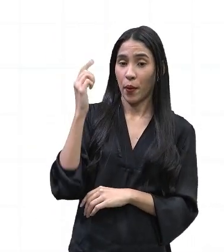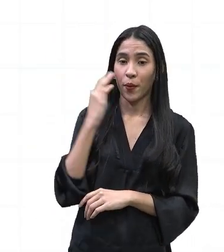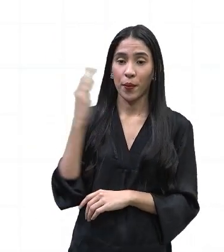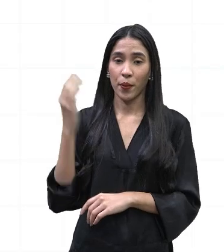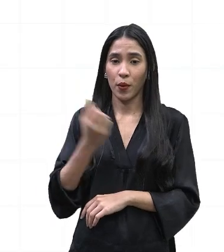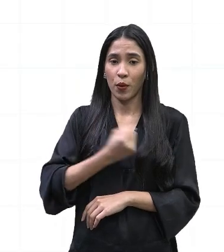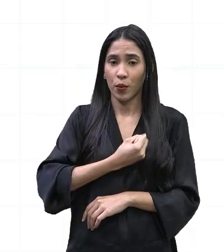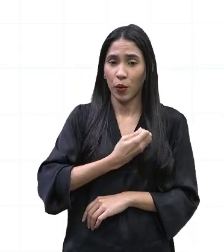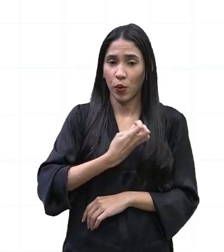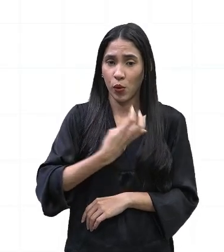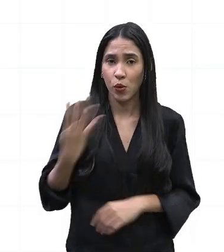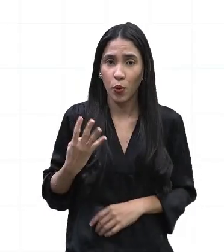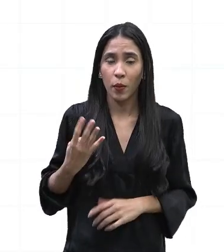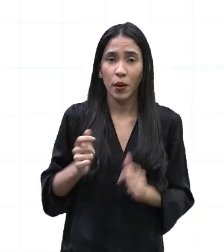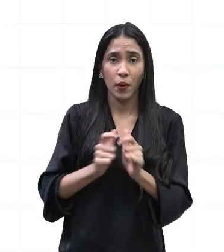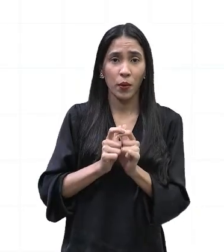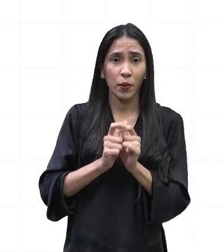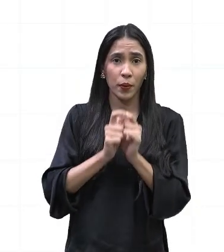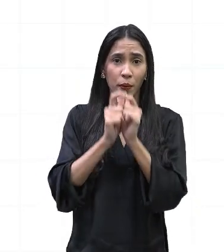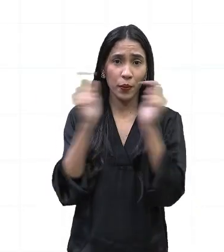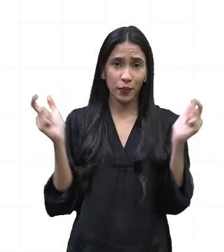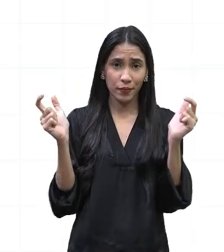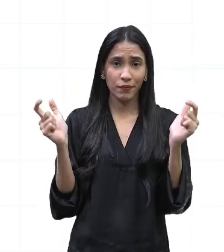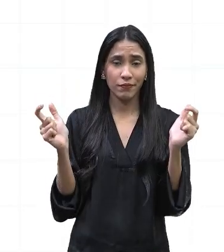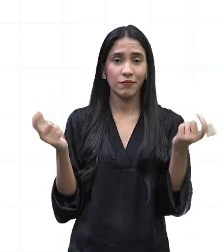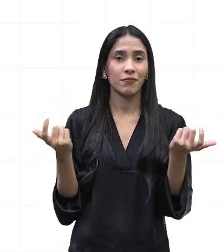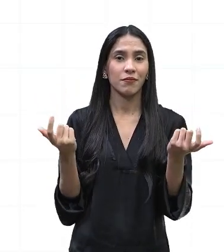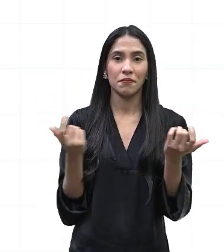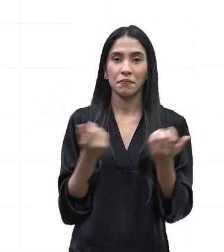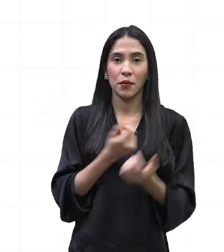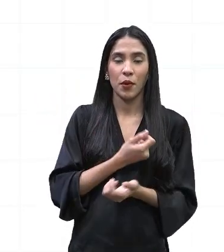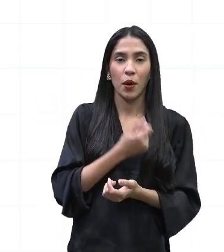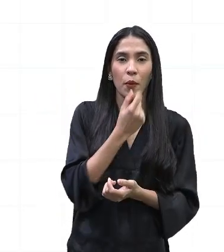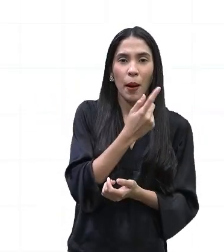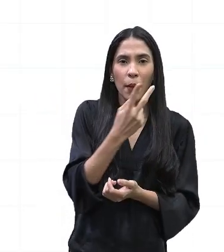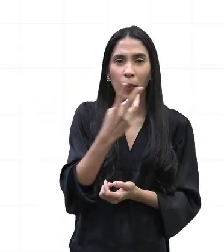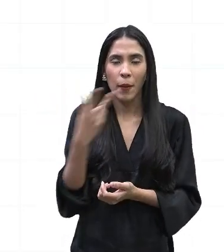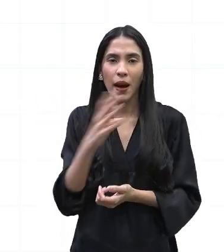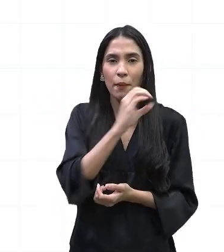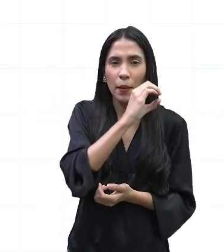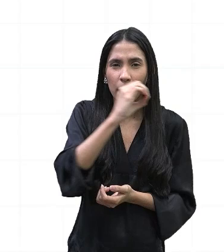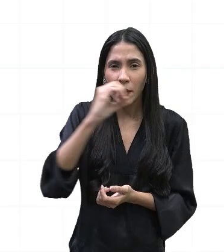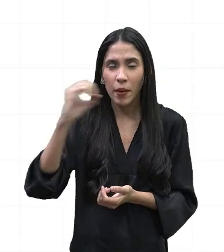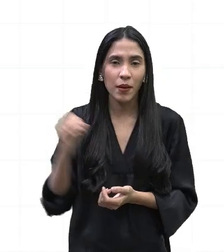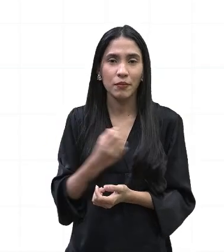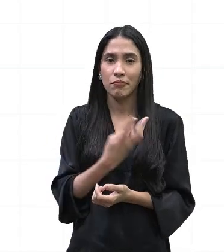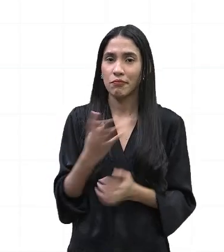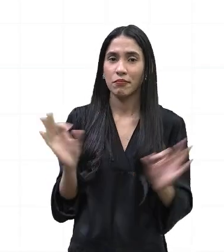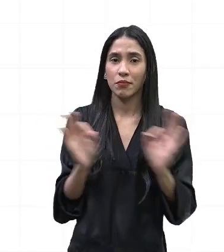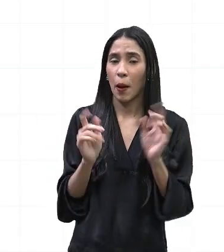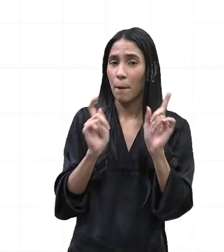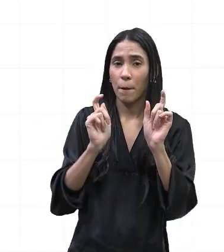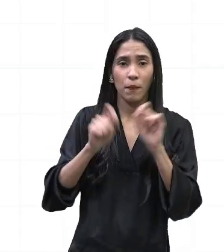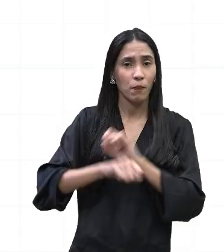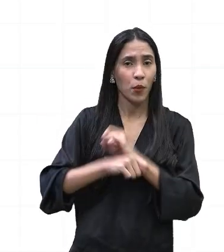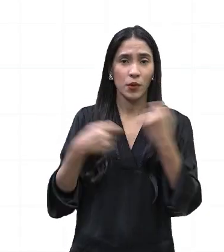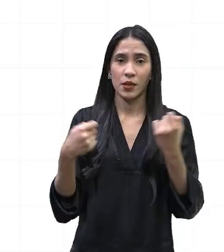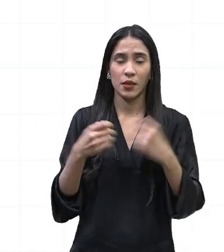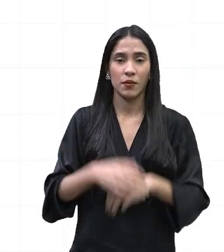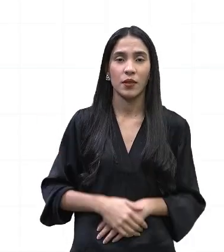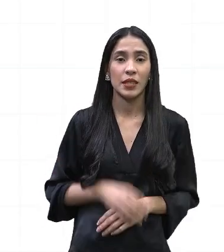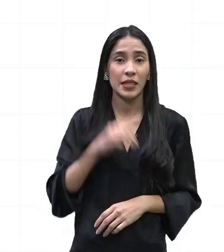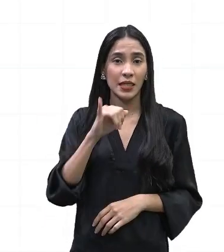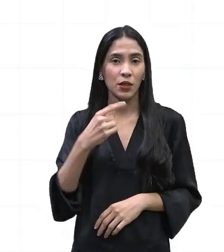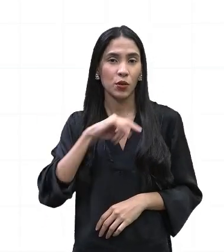número gigante que vocês estão vendo aí, Não dá nem para contar quantos zeros a gente tem, mas se a gente colocar na base